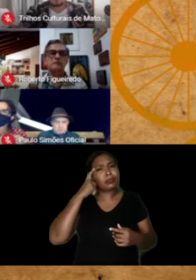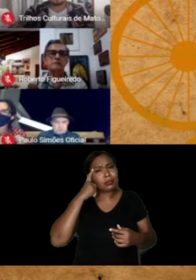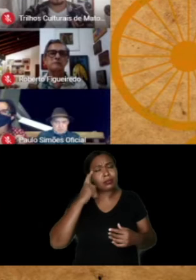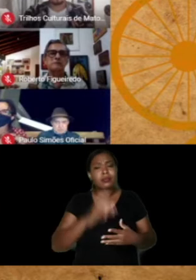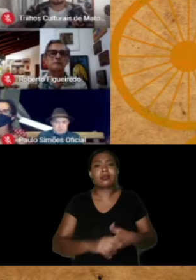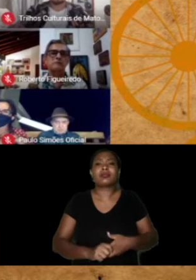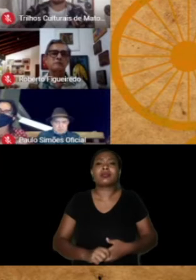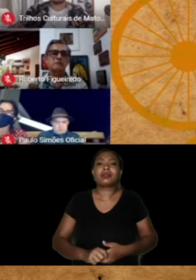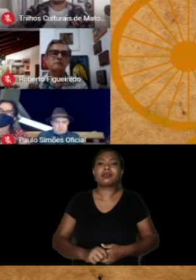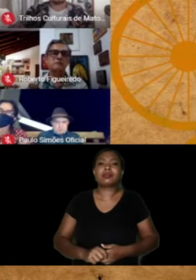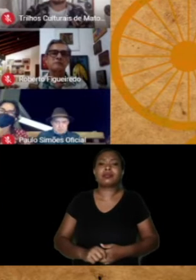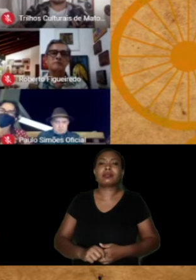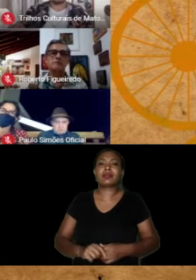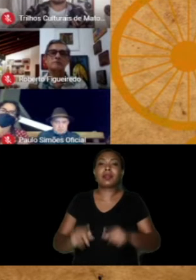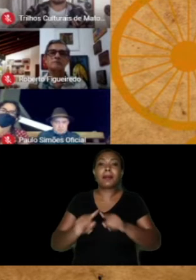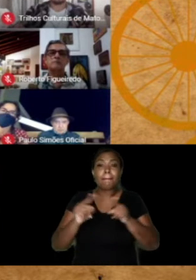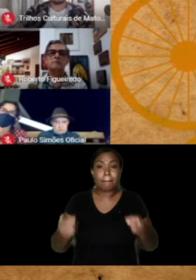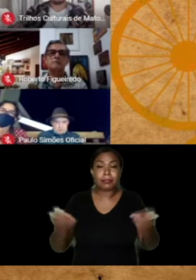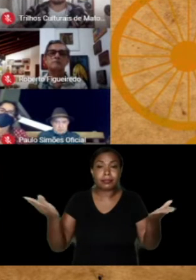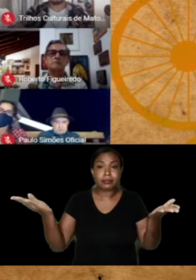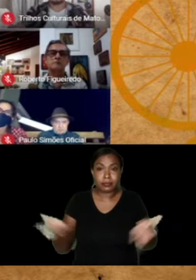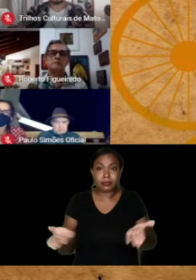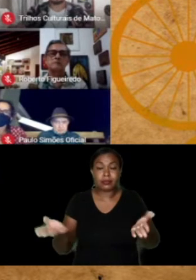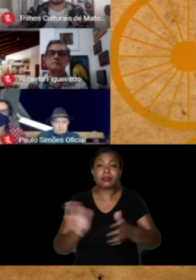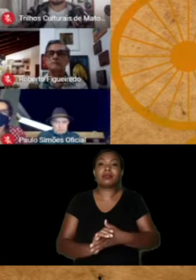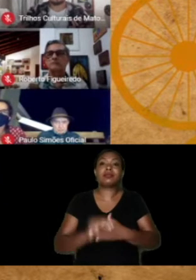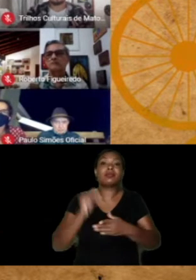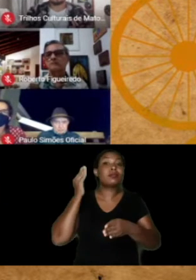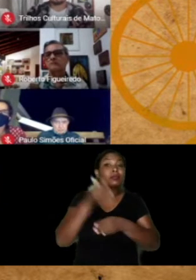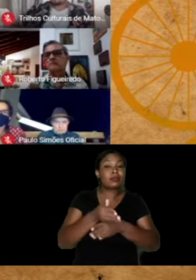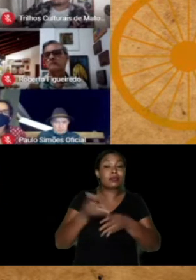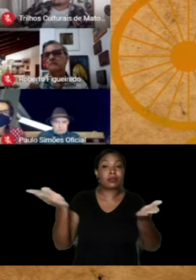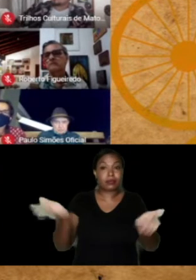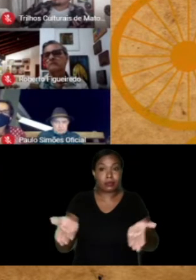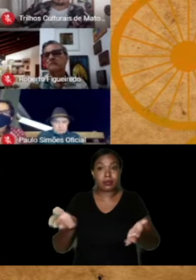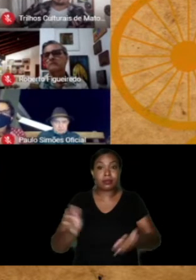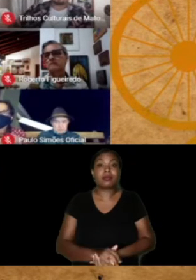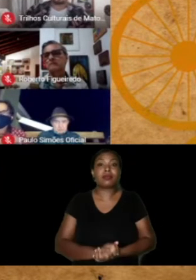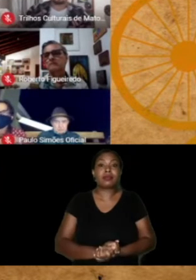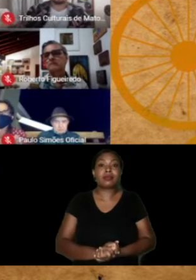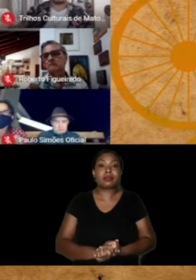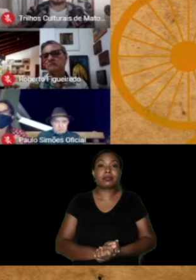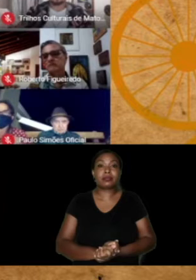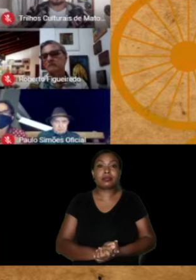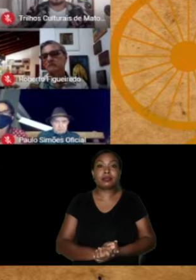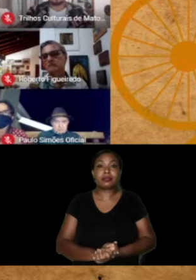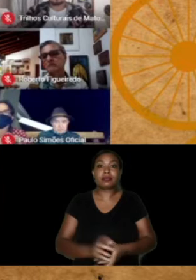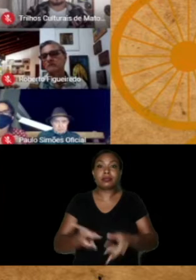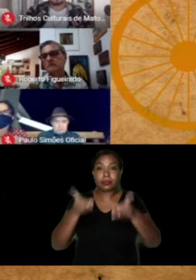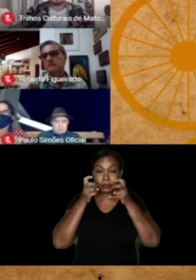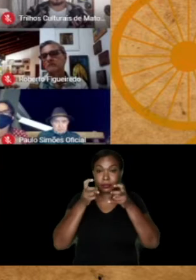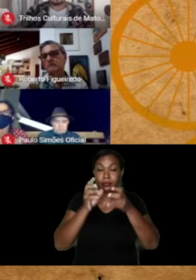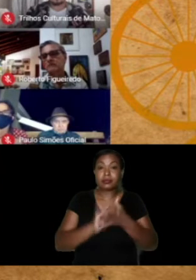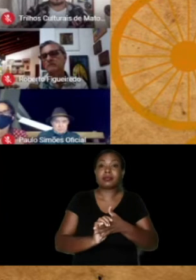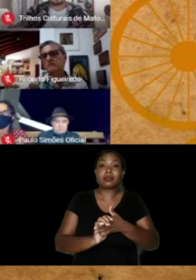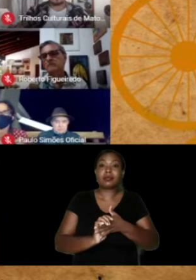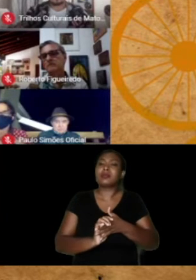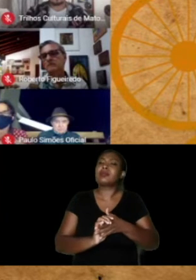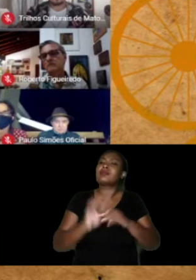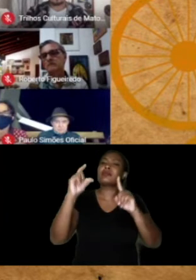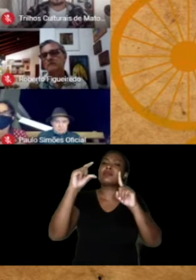isso. Mas quando nós entramos aqui, eu ouvia muito essa palavra,